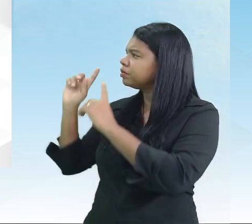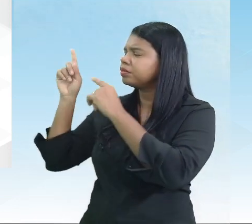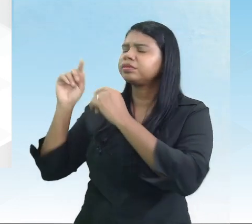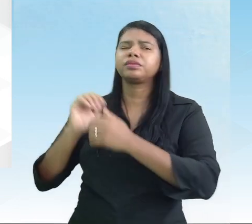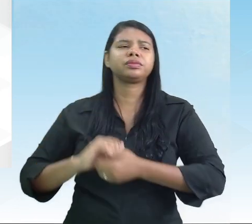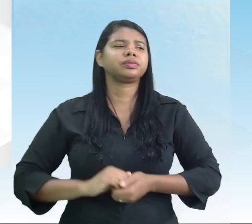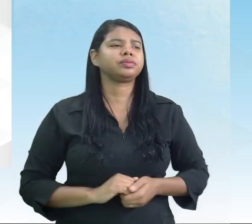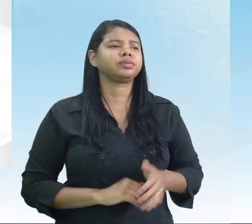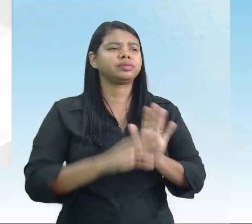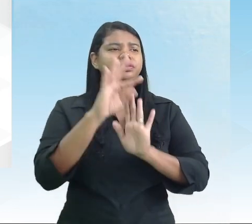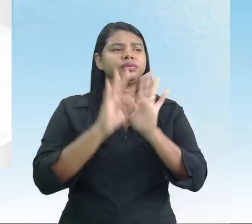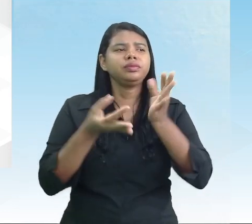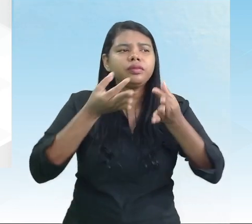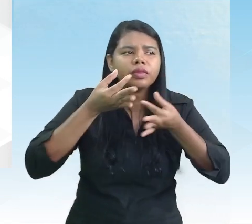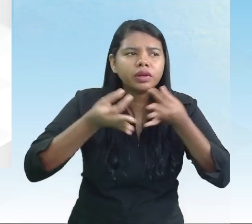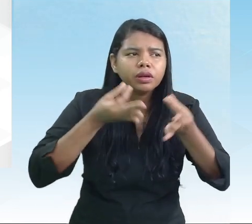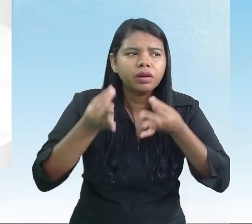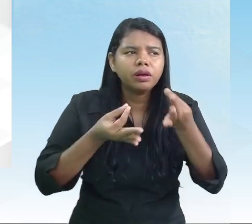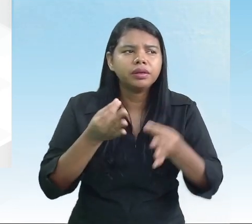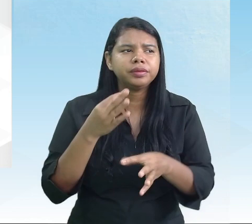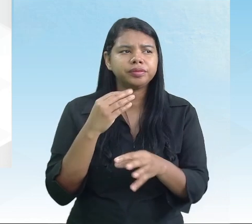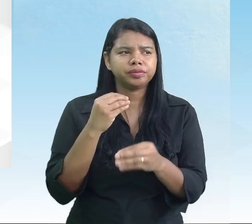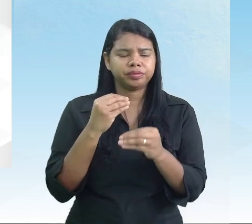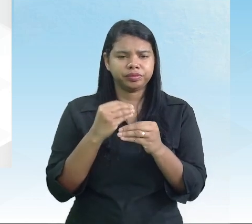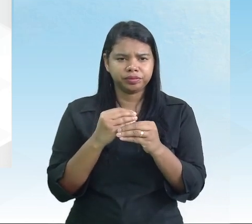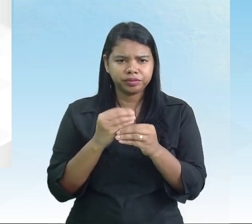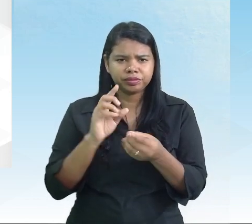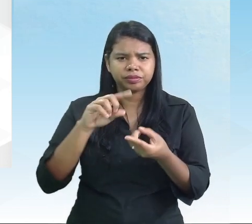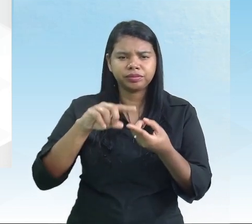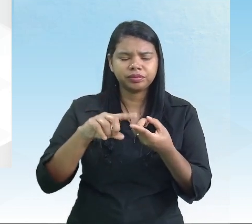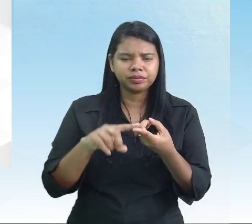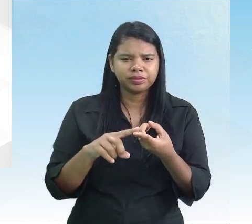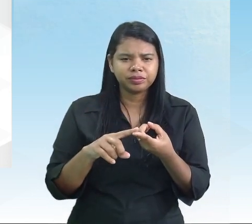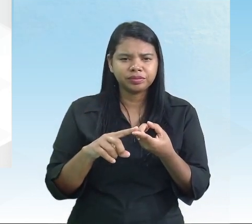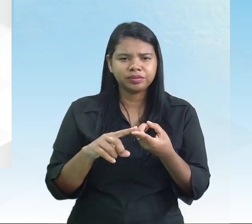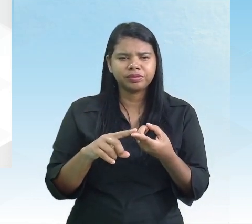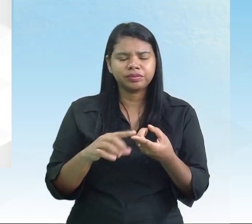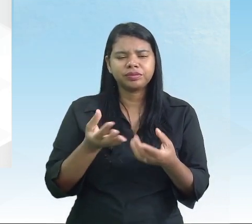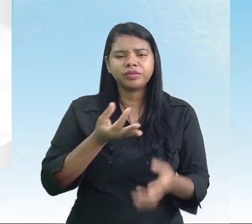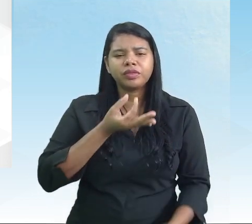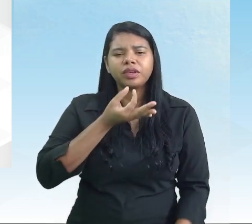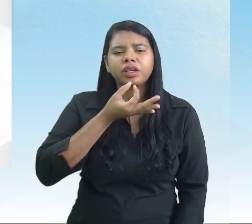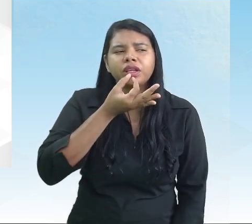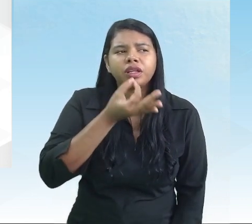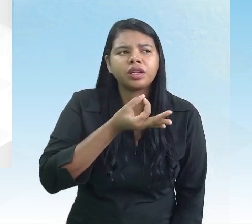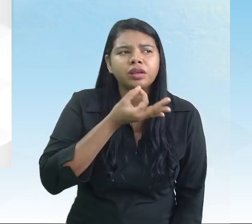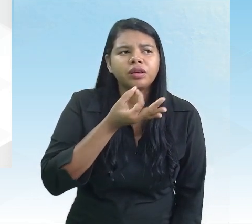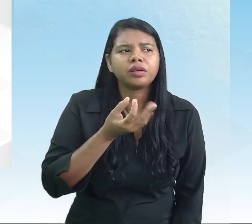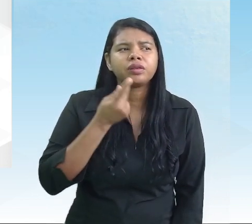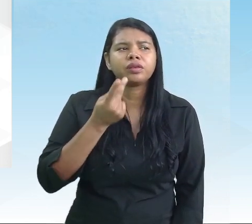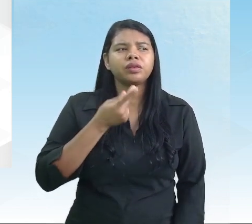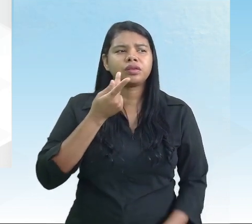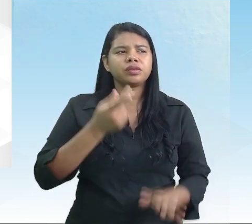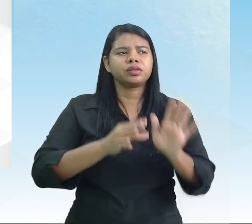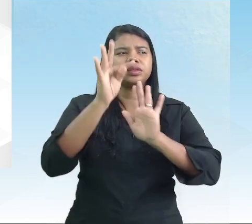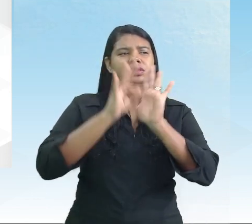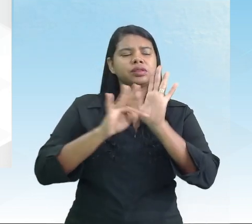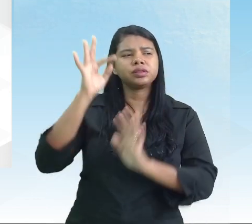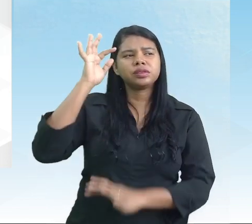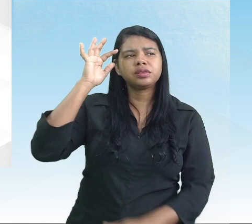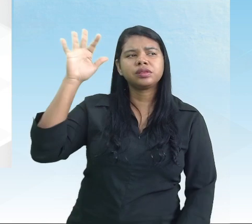texto argumentativo, que é aquele que há um argumento, preste bem, argumentar. Com o quê? Textos